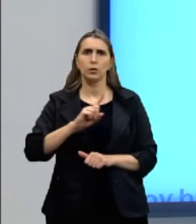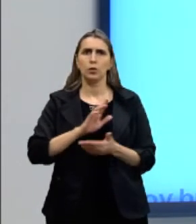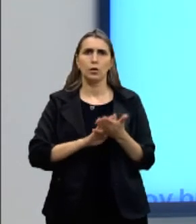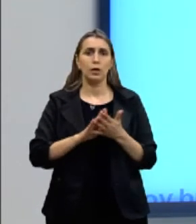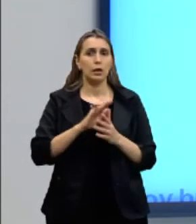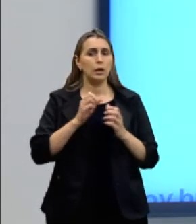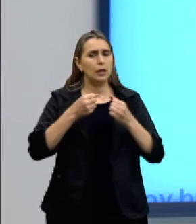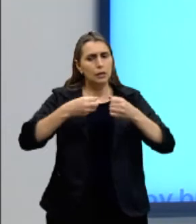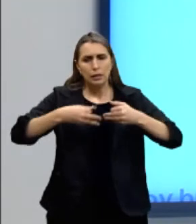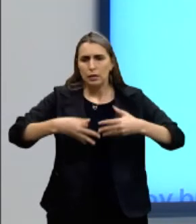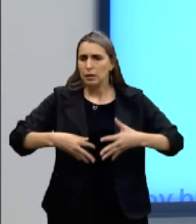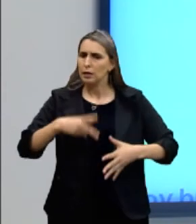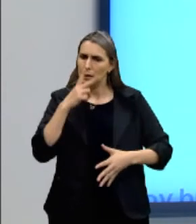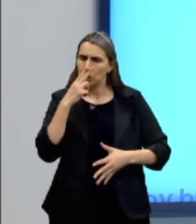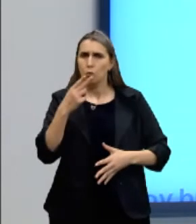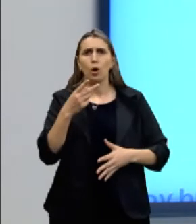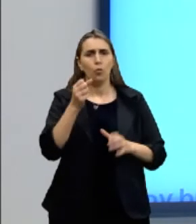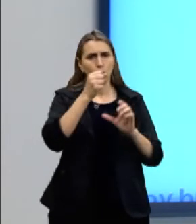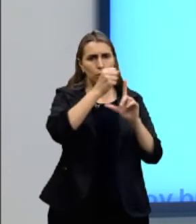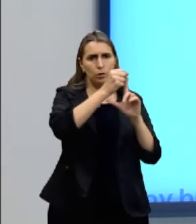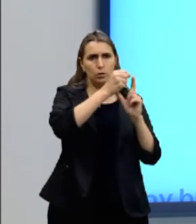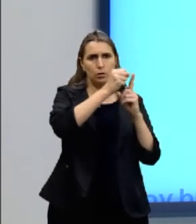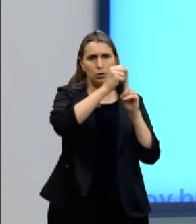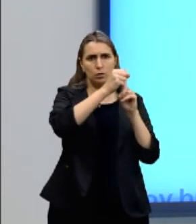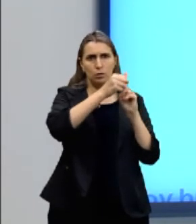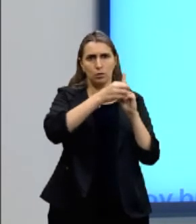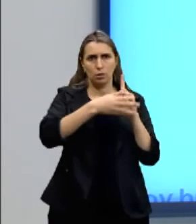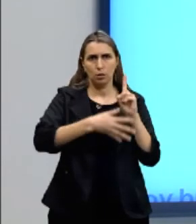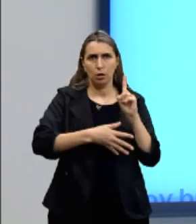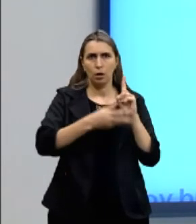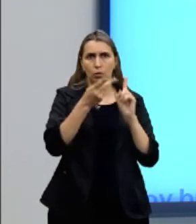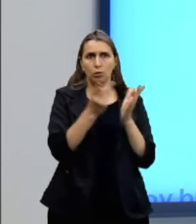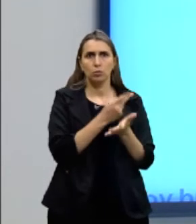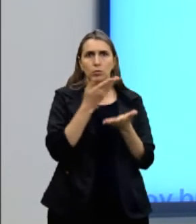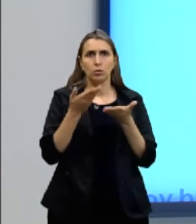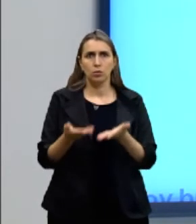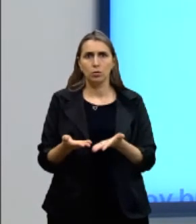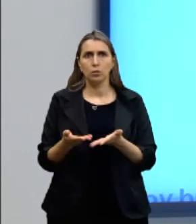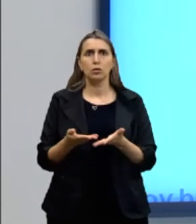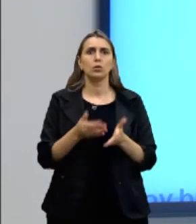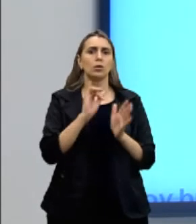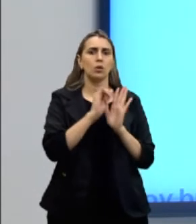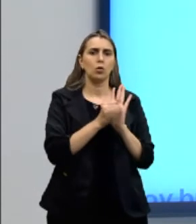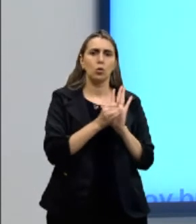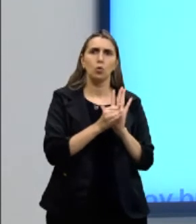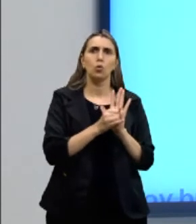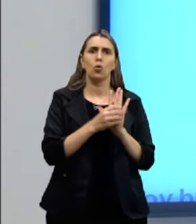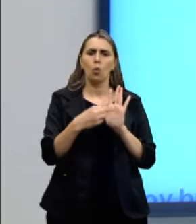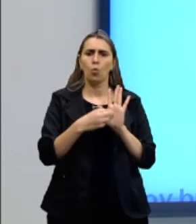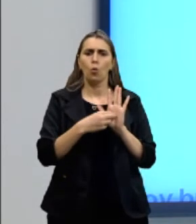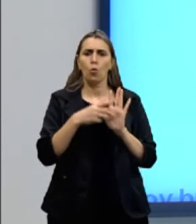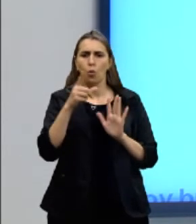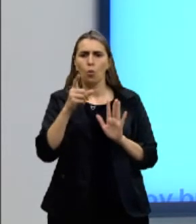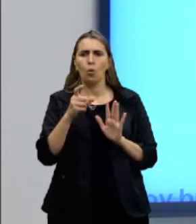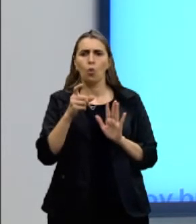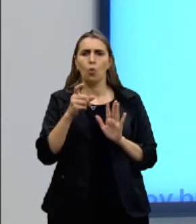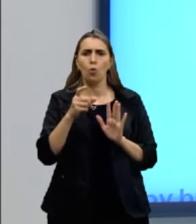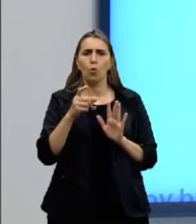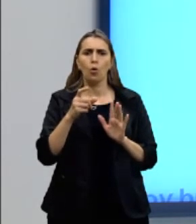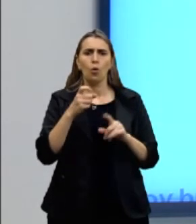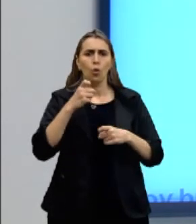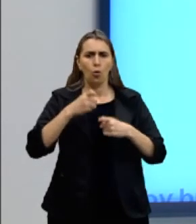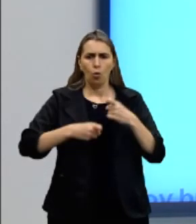ele narra exatamente o que está acontecendo ali letra de o narrador evidencia o cerceamento